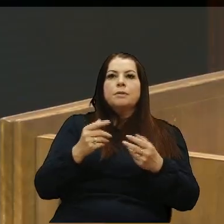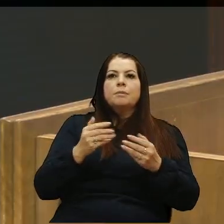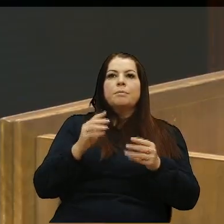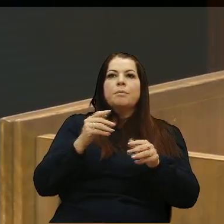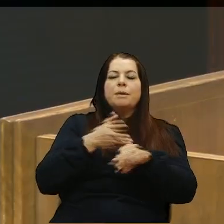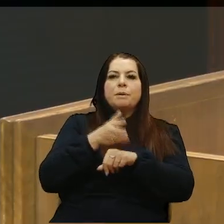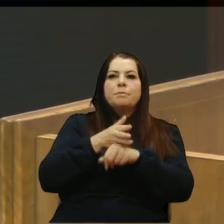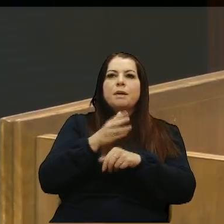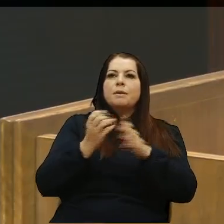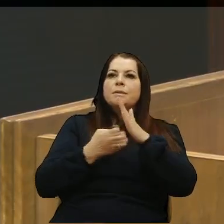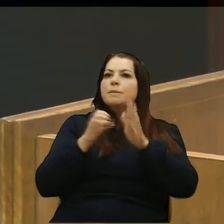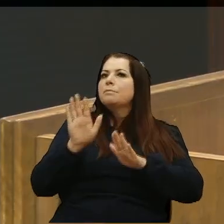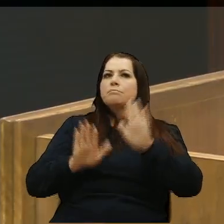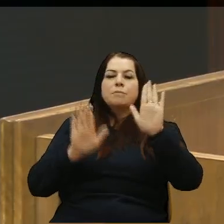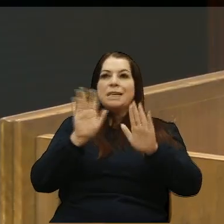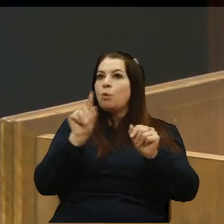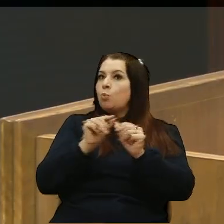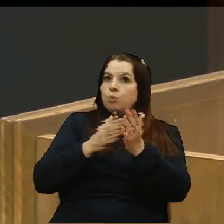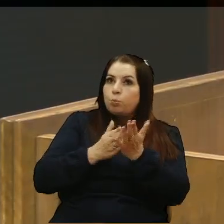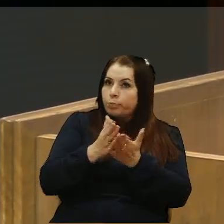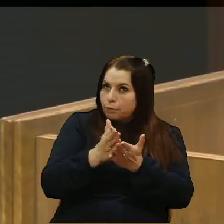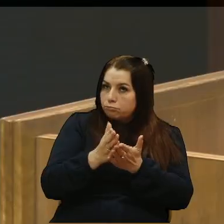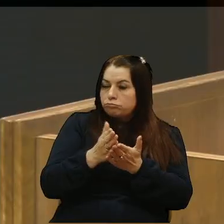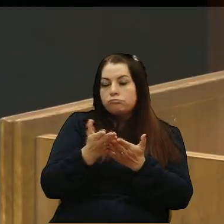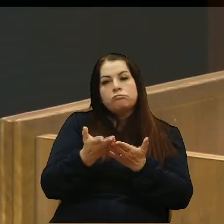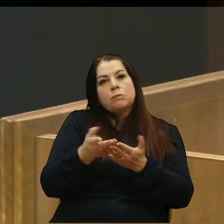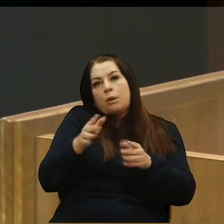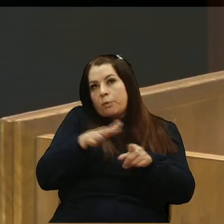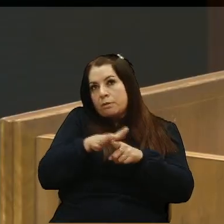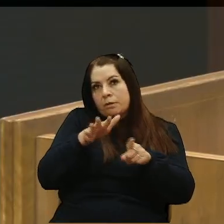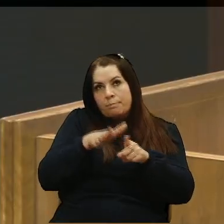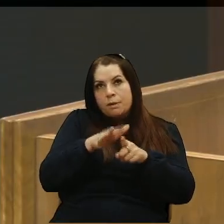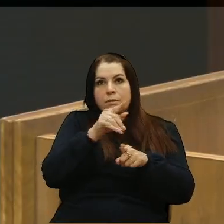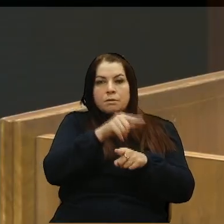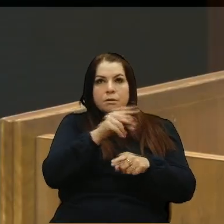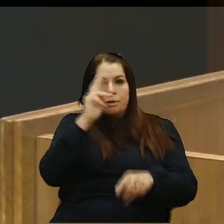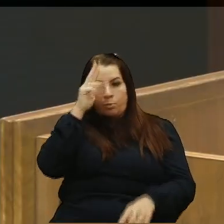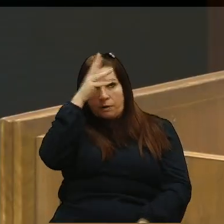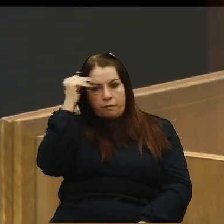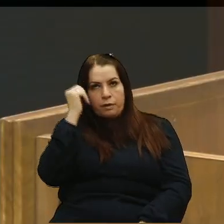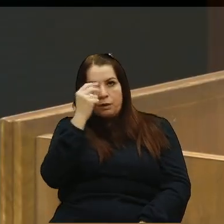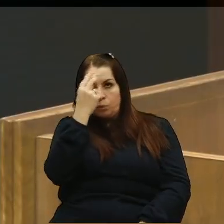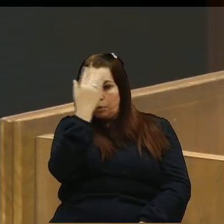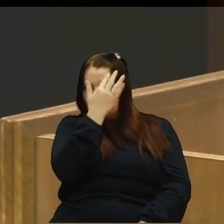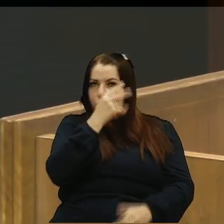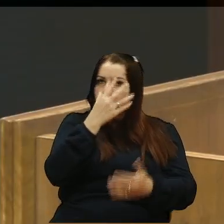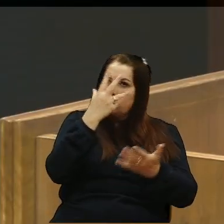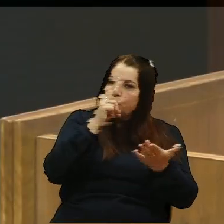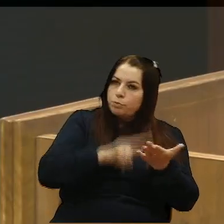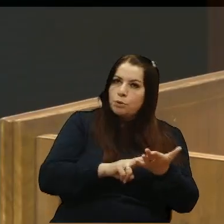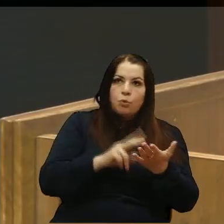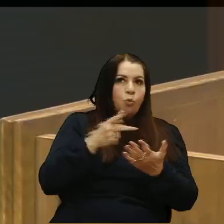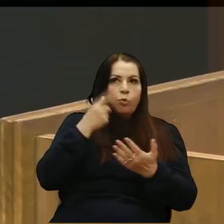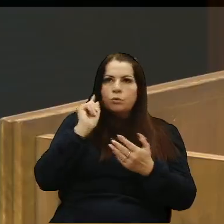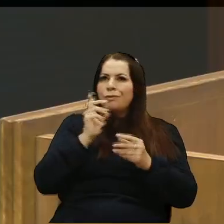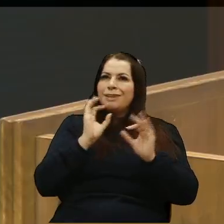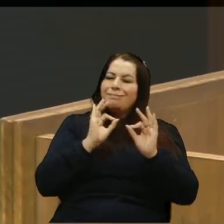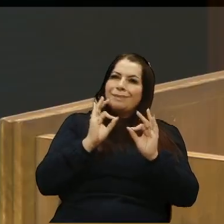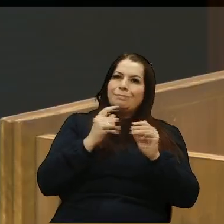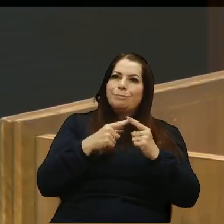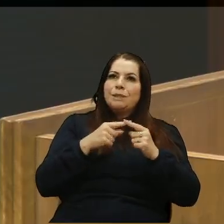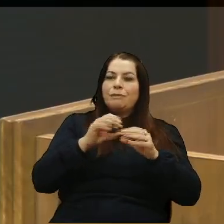licitação não cumpriram, é uma demanda que o prefeito assumiu. Ontem nós falamos, eu procurei não falar ontem, porque